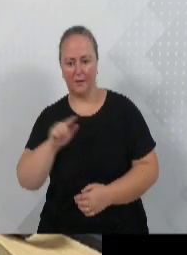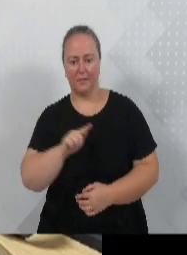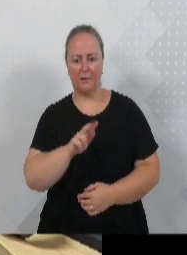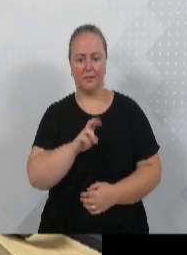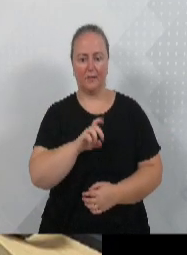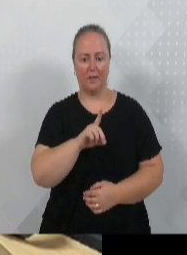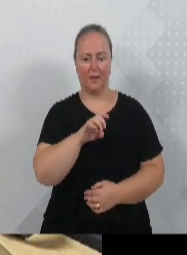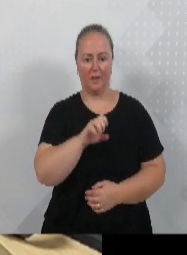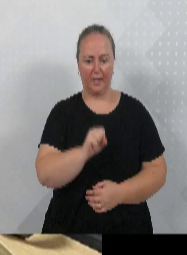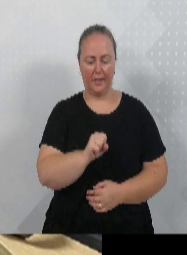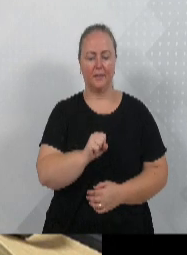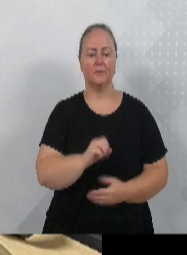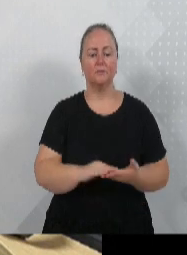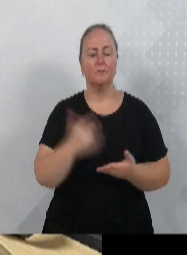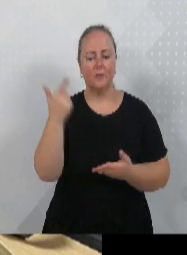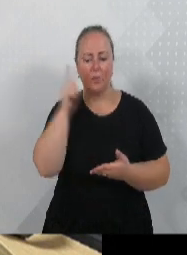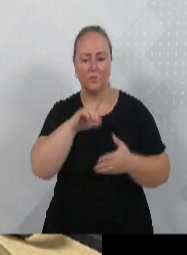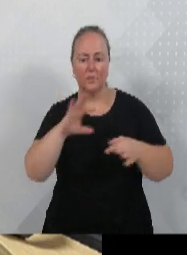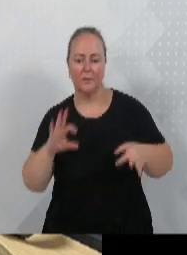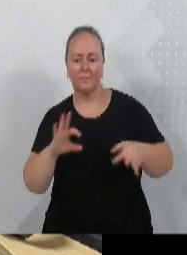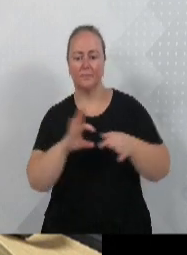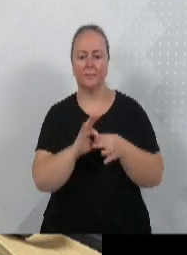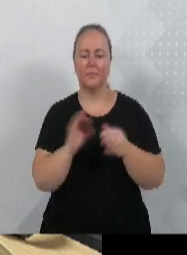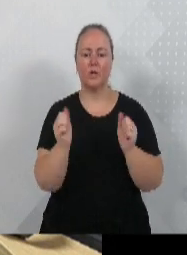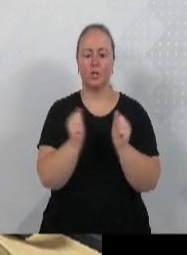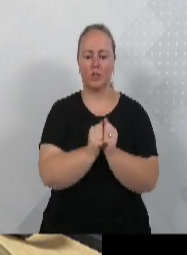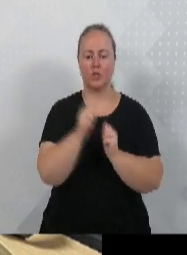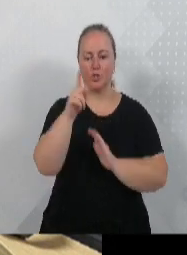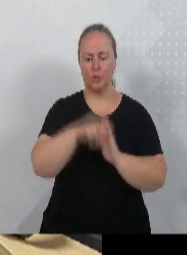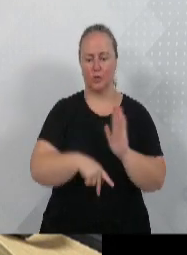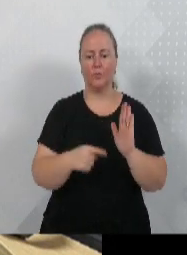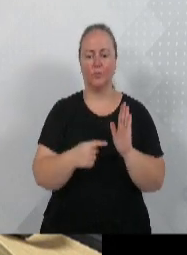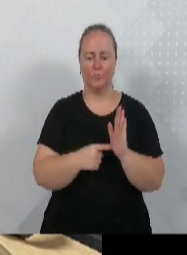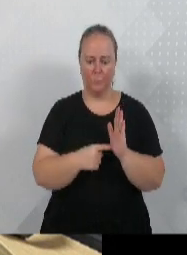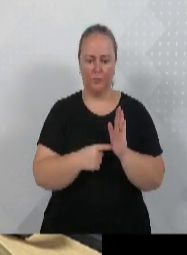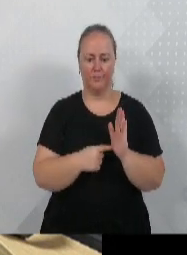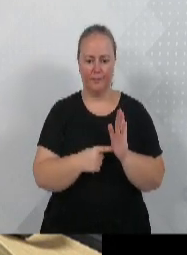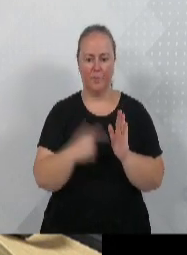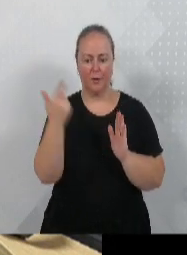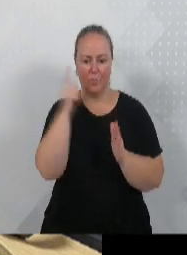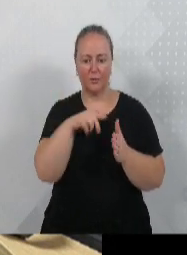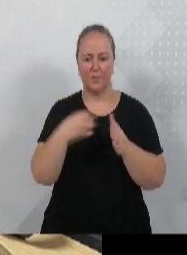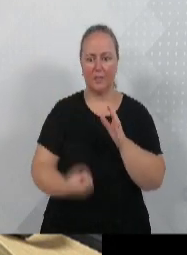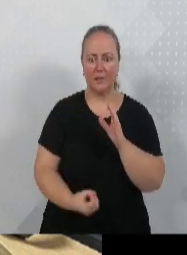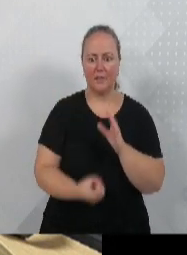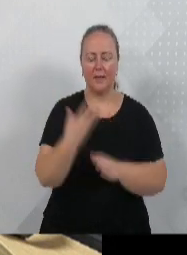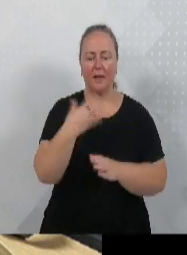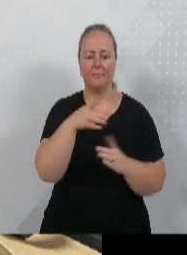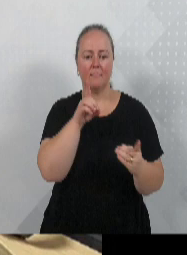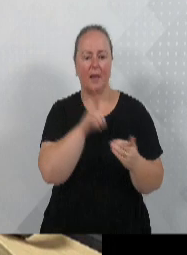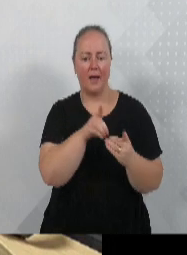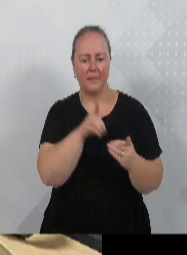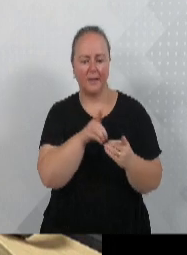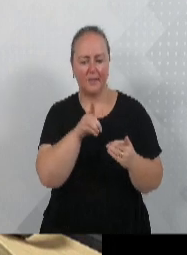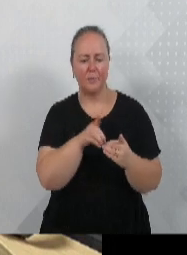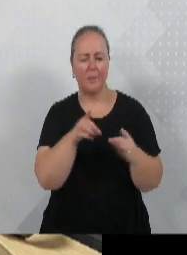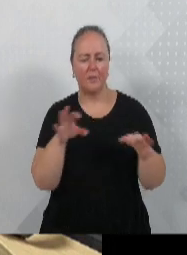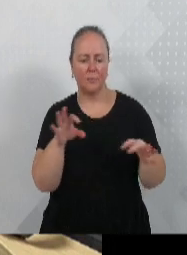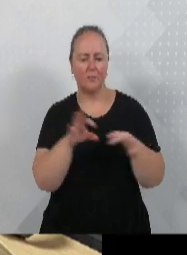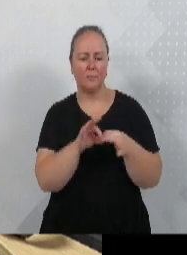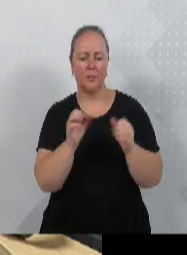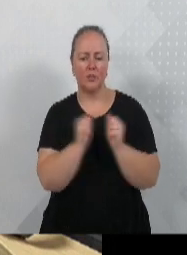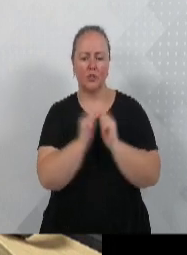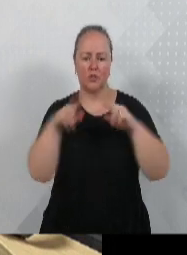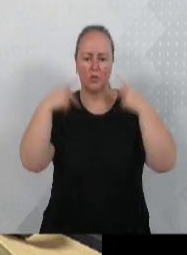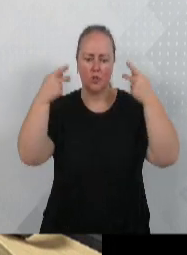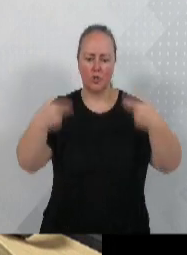poder abraçar esse projeto, né, das pessoas com fibromialgia e criar um atendimento, né, humanizado para essas